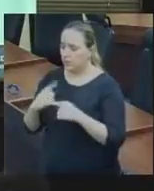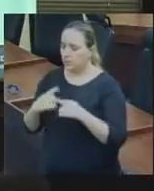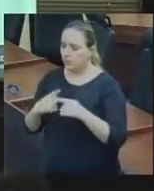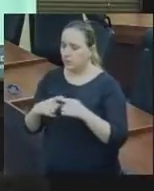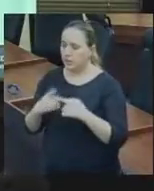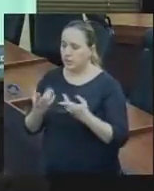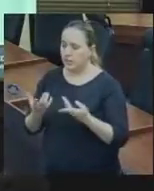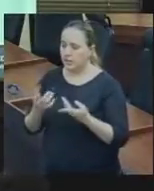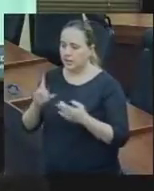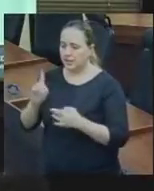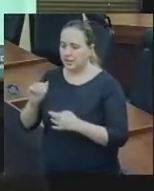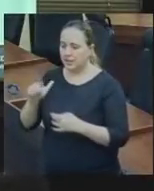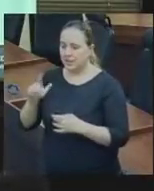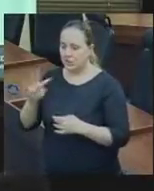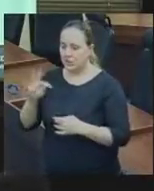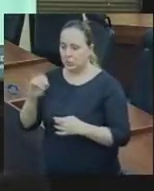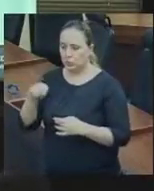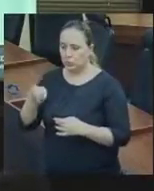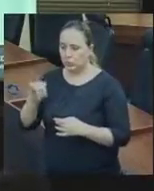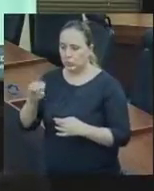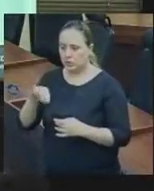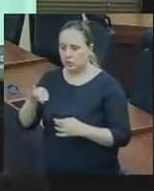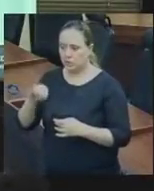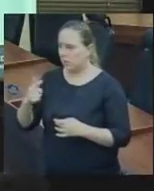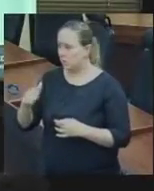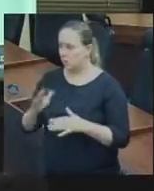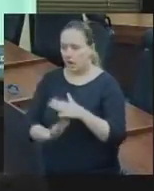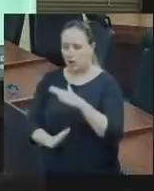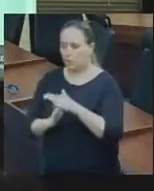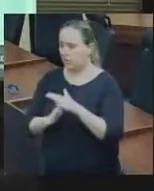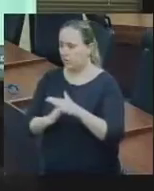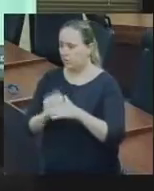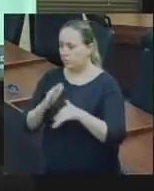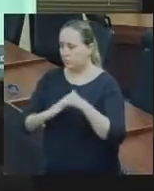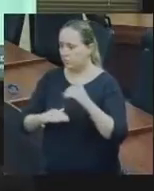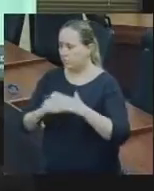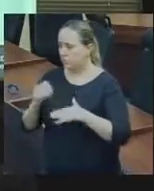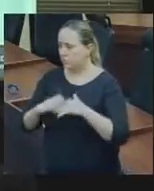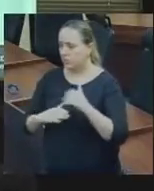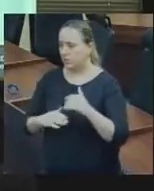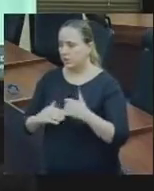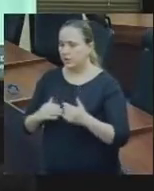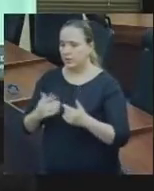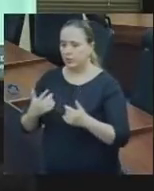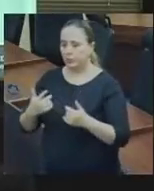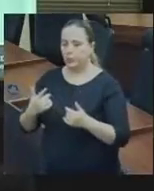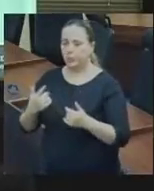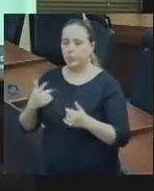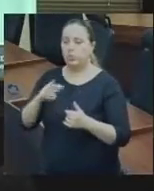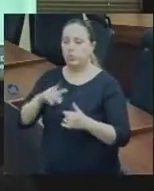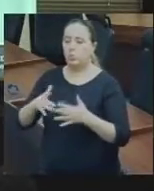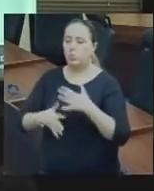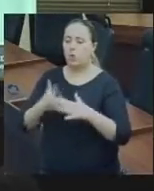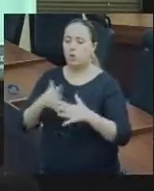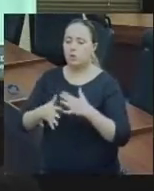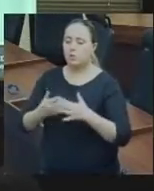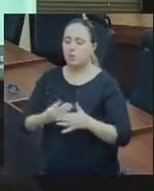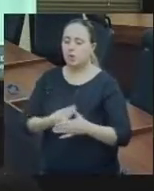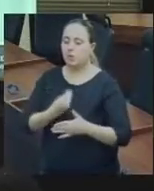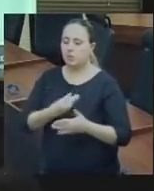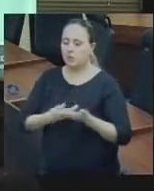funcional que resulte numa barreira que interação com a sociedade causa exclusão